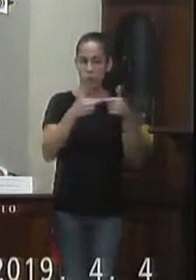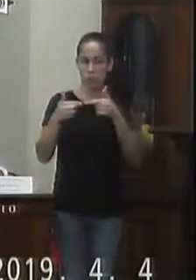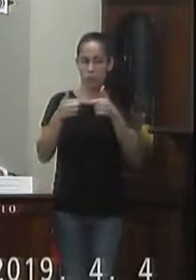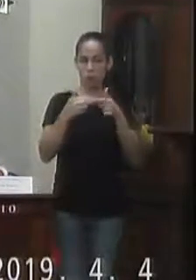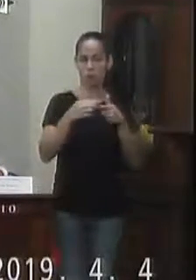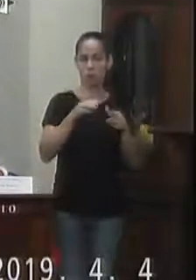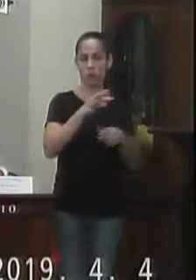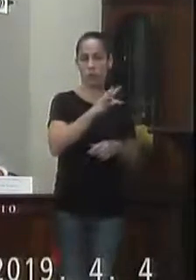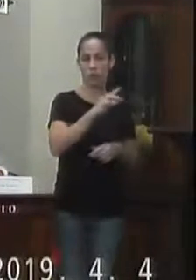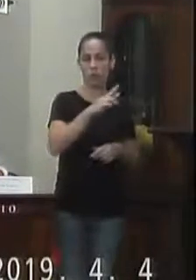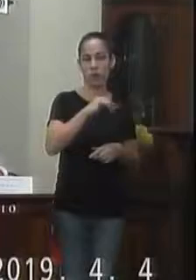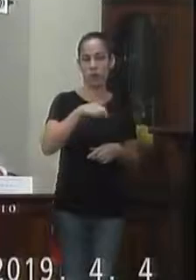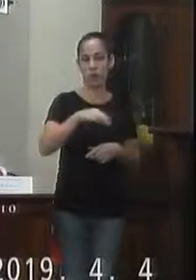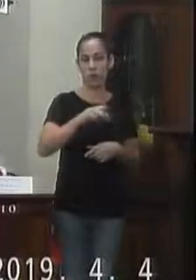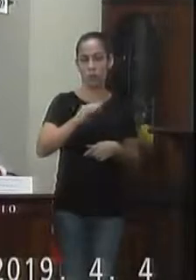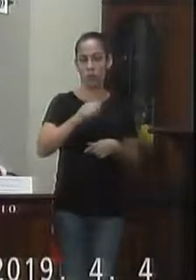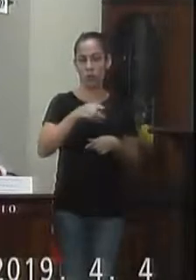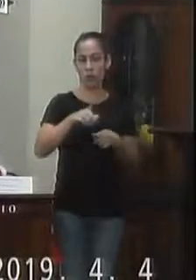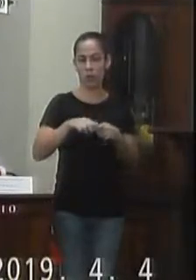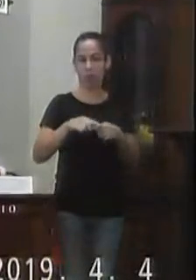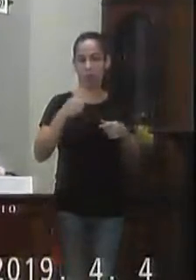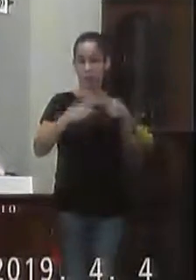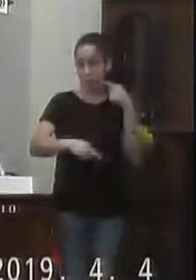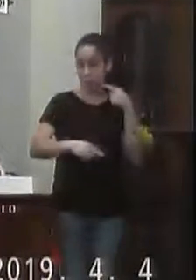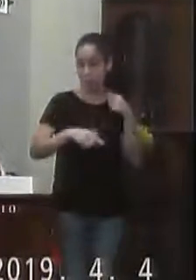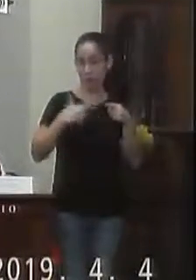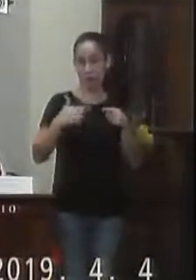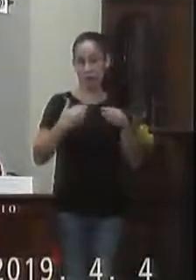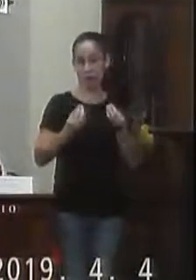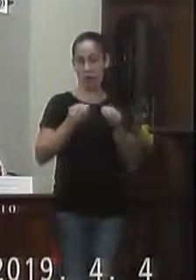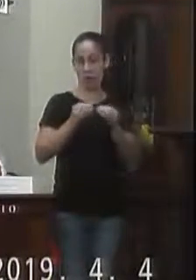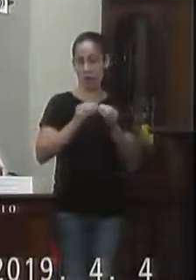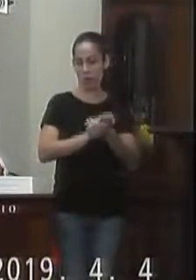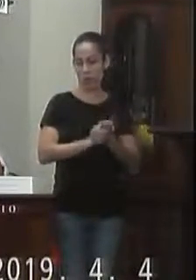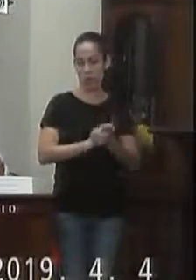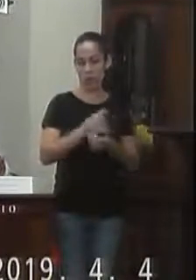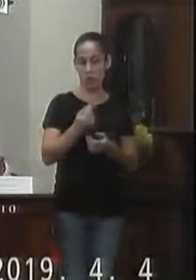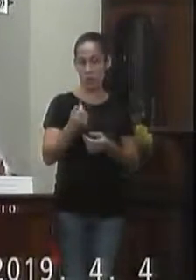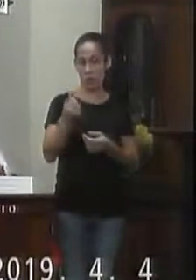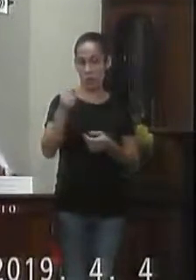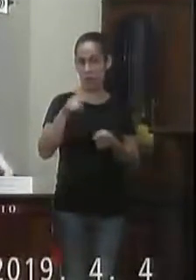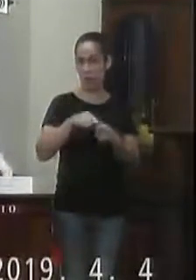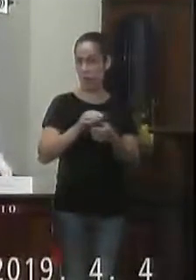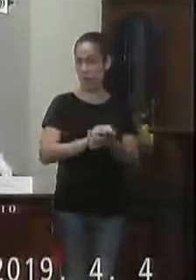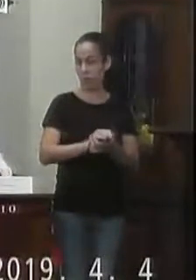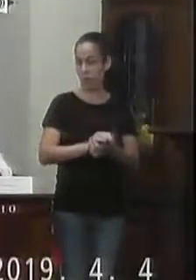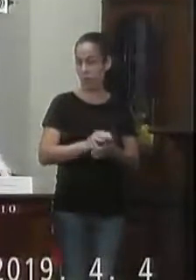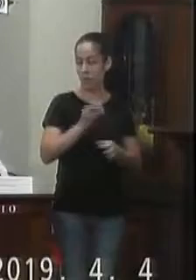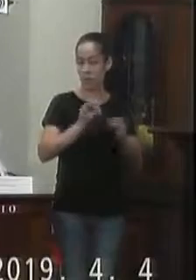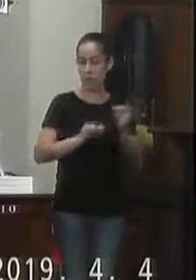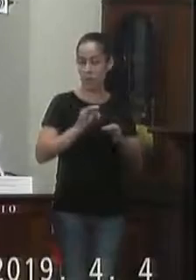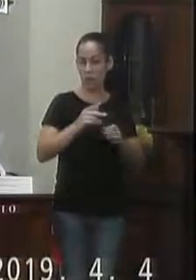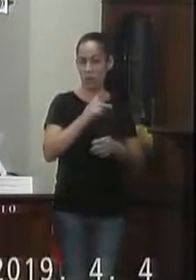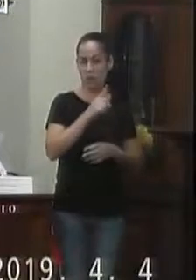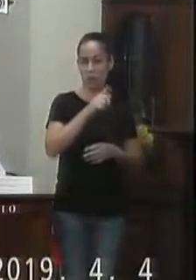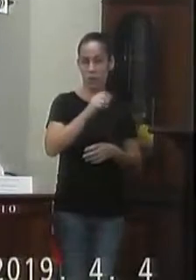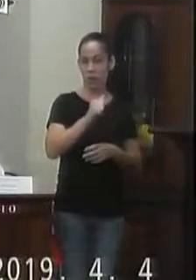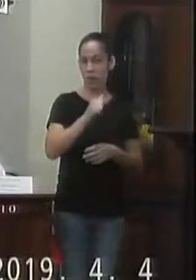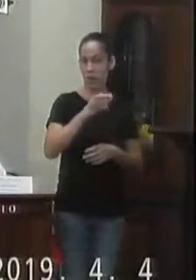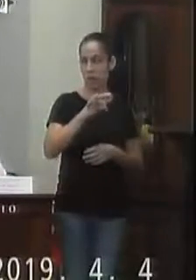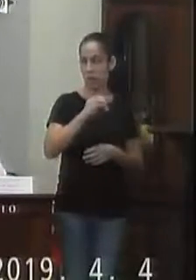autos de mandado de segurança, que tem um número aqui, que veda a restrição ao exercício da atividade econômica mediante a utilização de plataforma